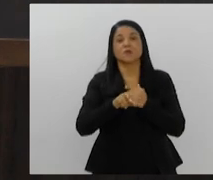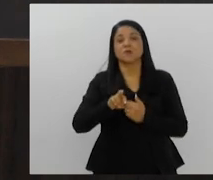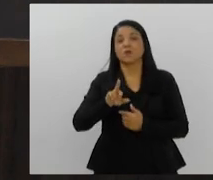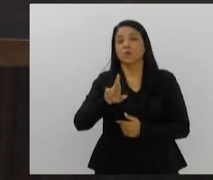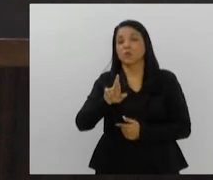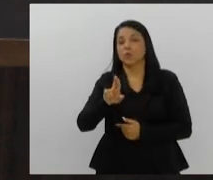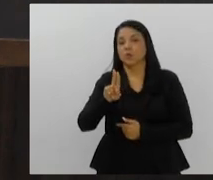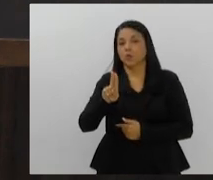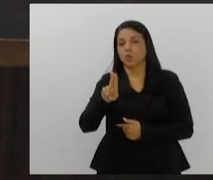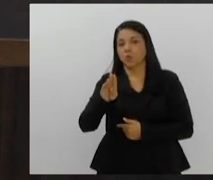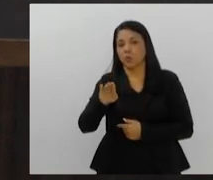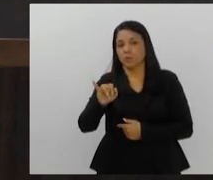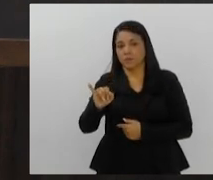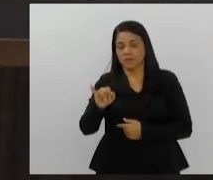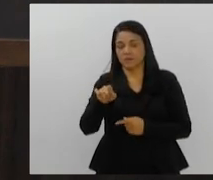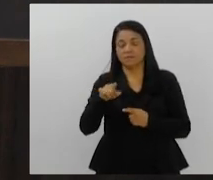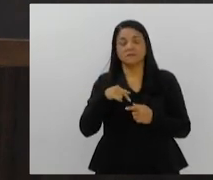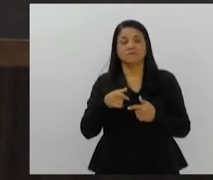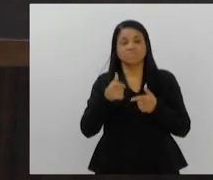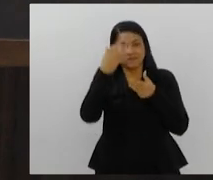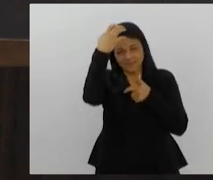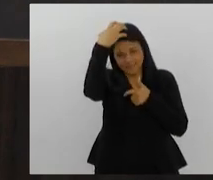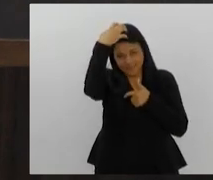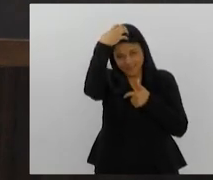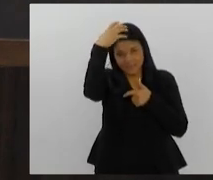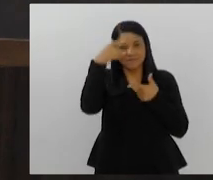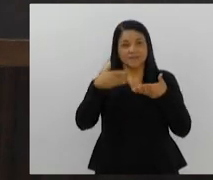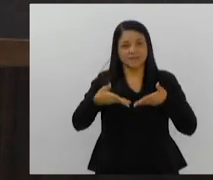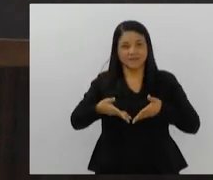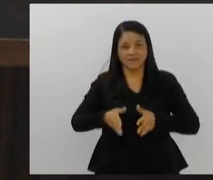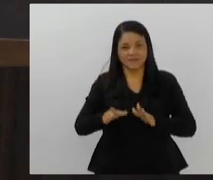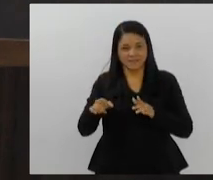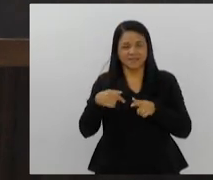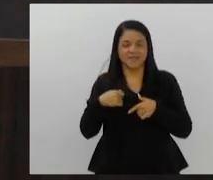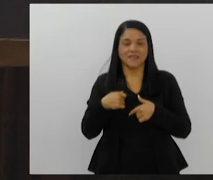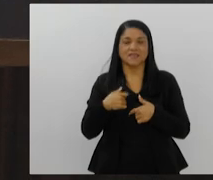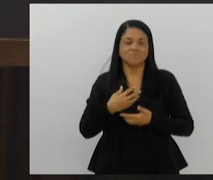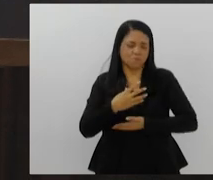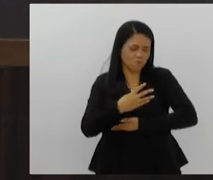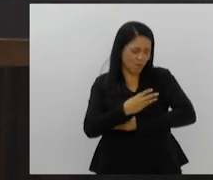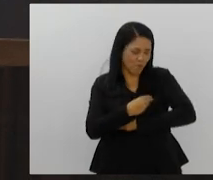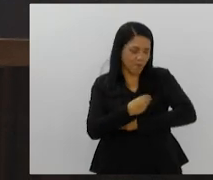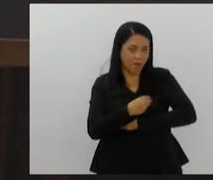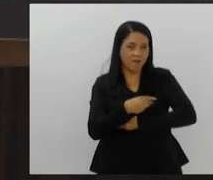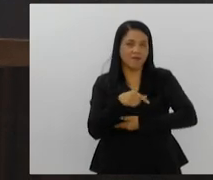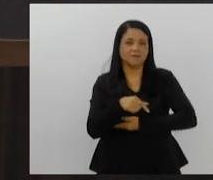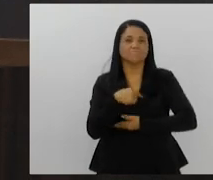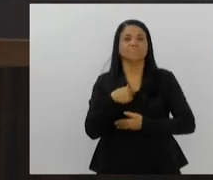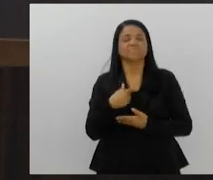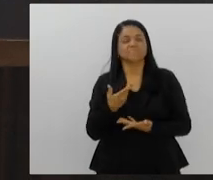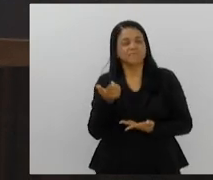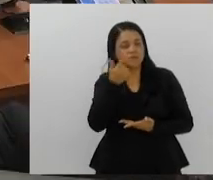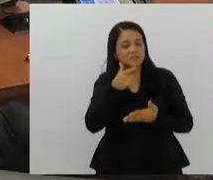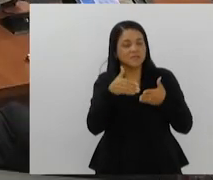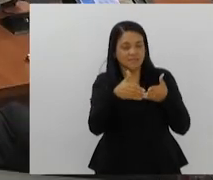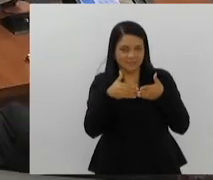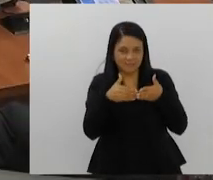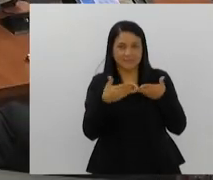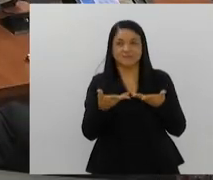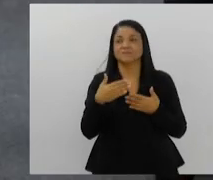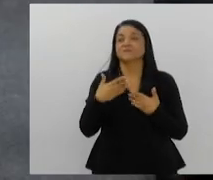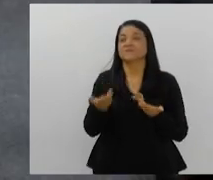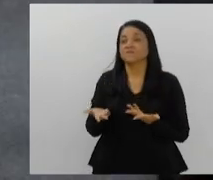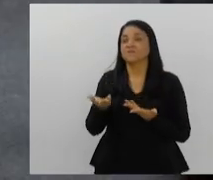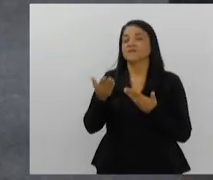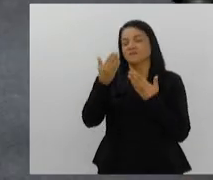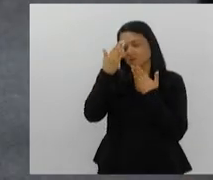aí, em breve vai estar aqui e você vai poder amamentar e desfrutar da sua maternidade. Muito obrigada,